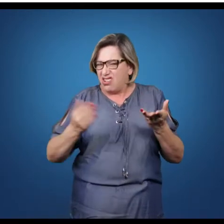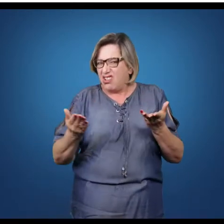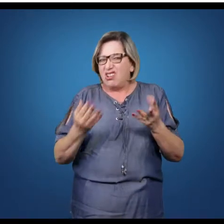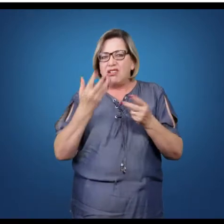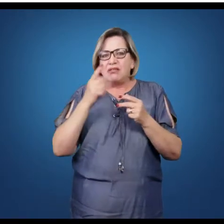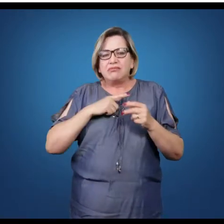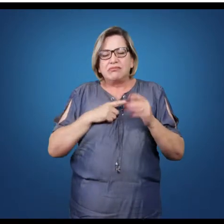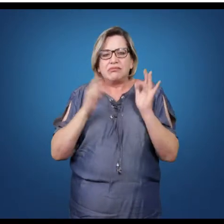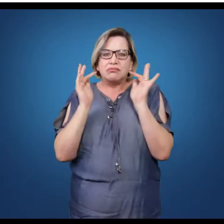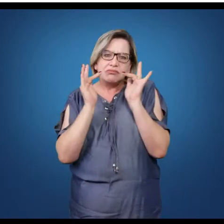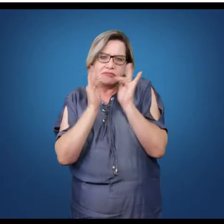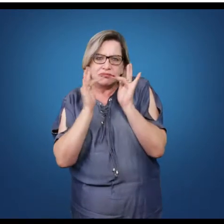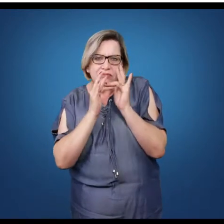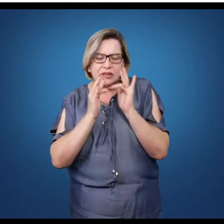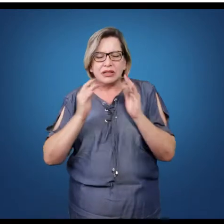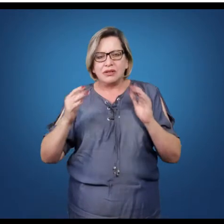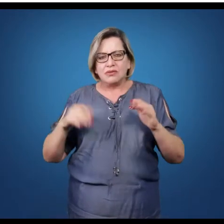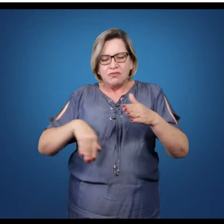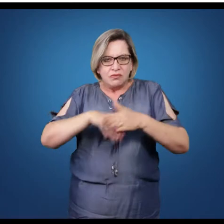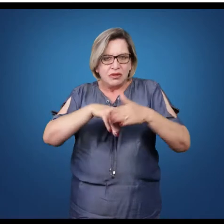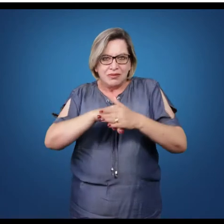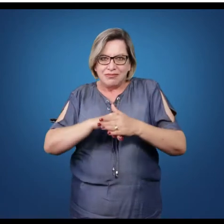tem o contato com o futebol, o basquete não.